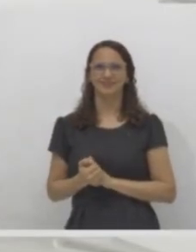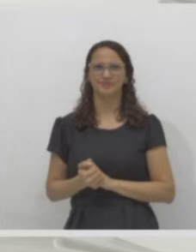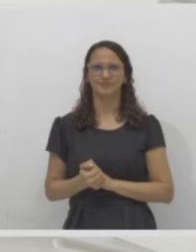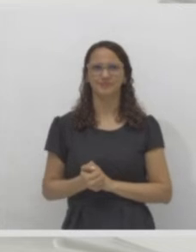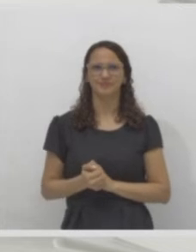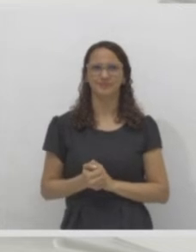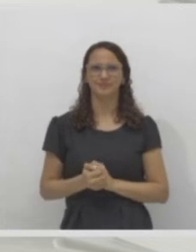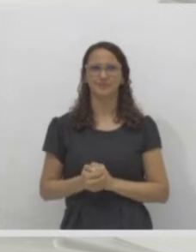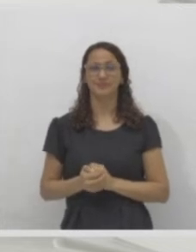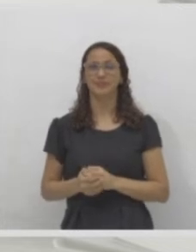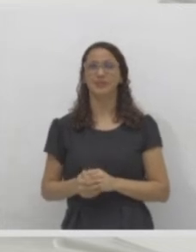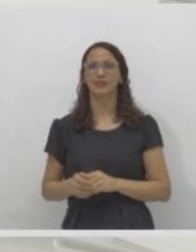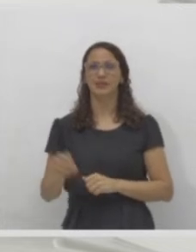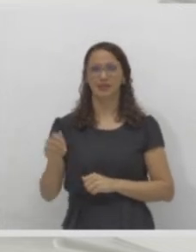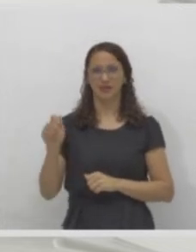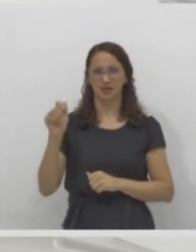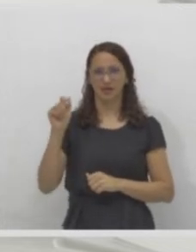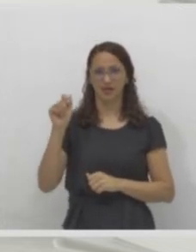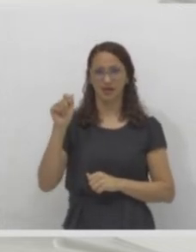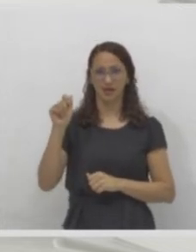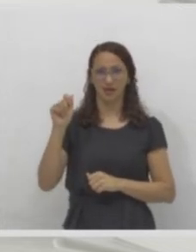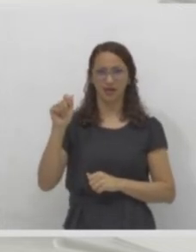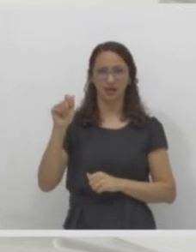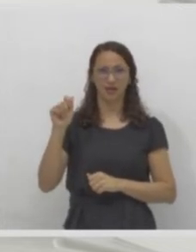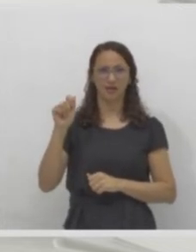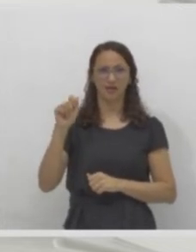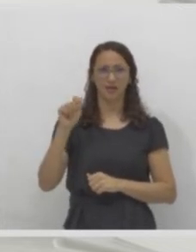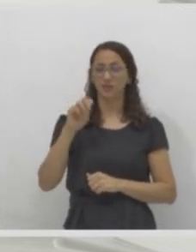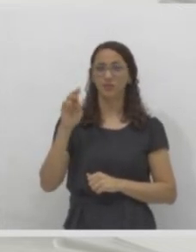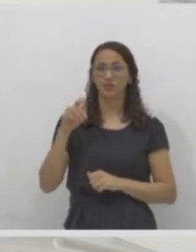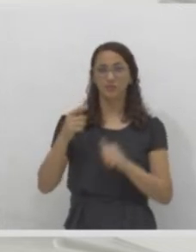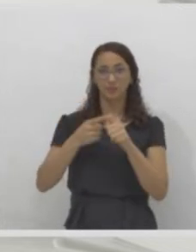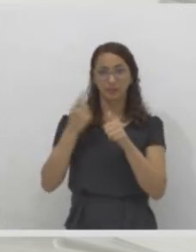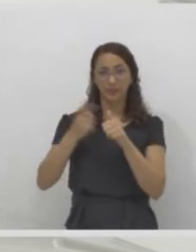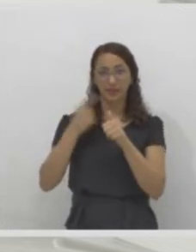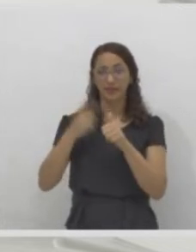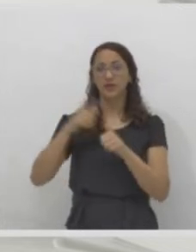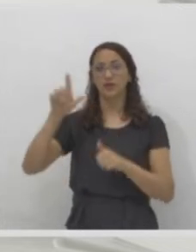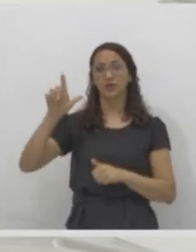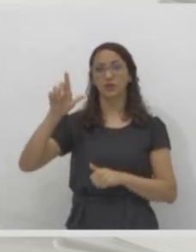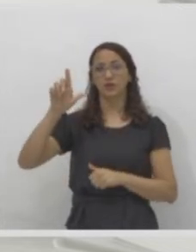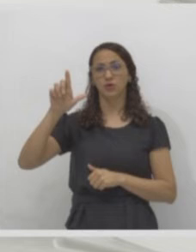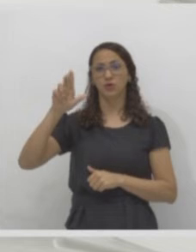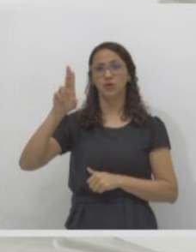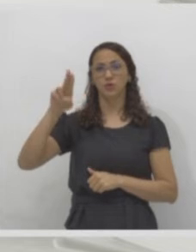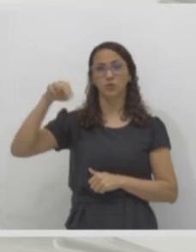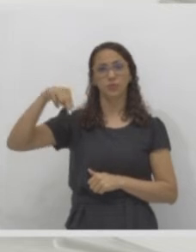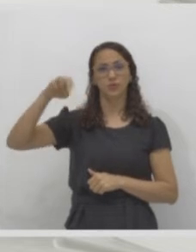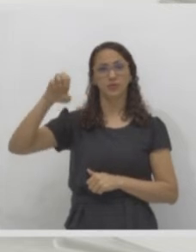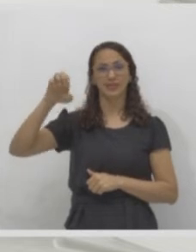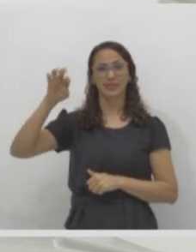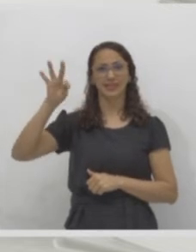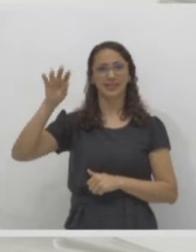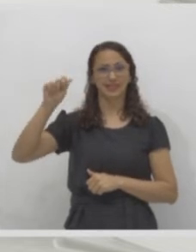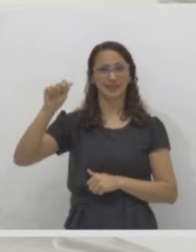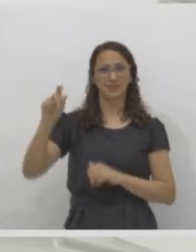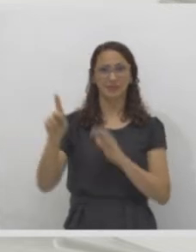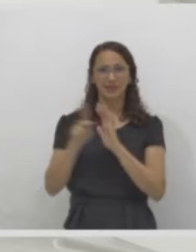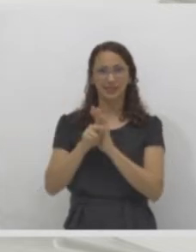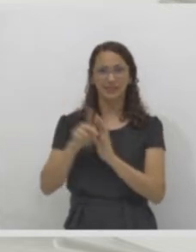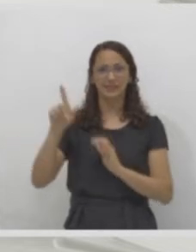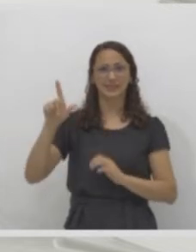Primeira, diz luneta, de Galileu Galilei. Qual a imagem que você acha que é a luneta de Galileu?